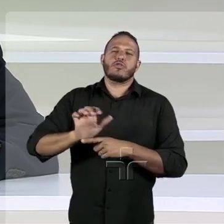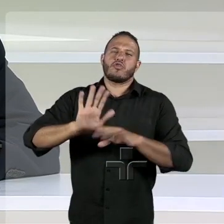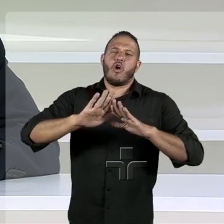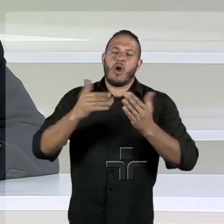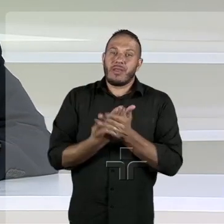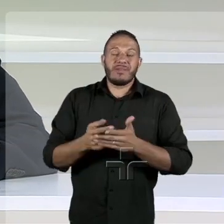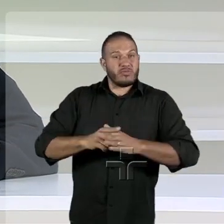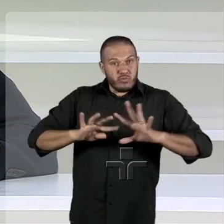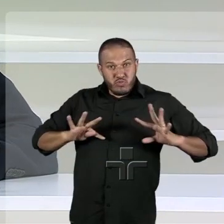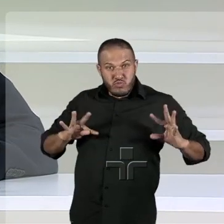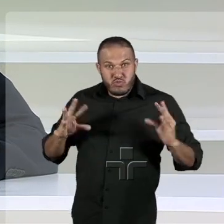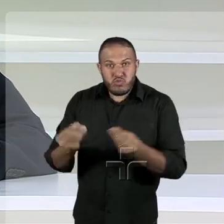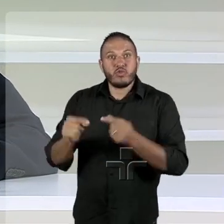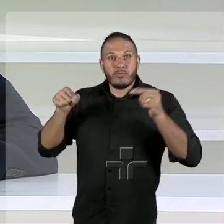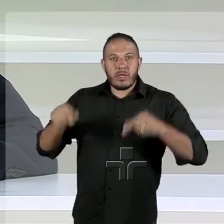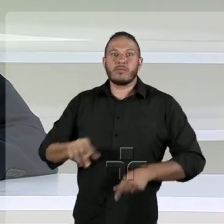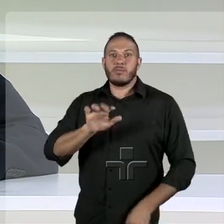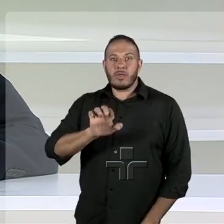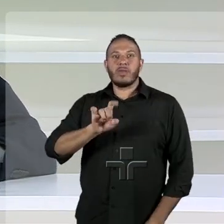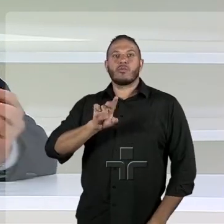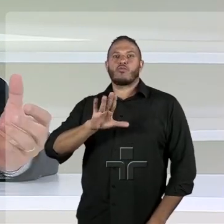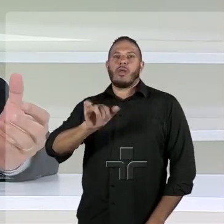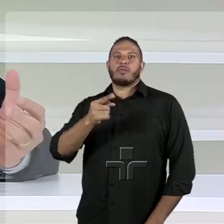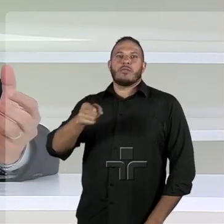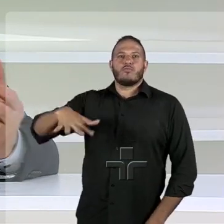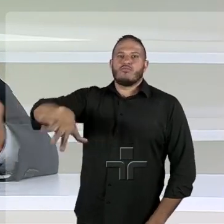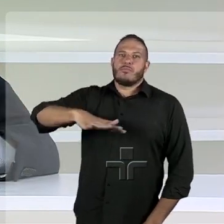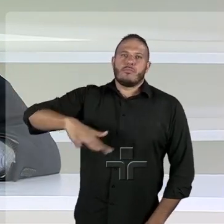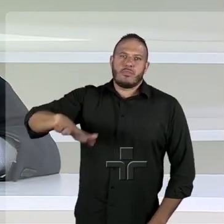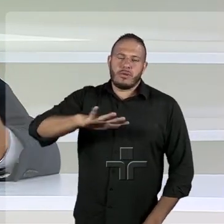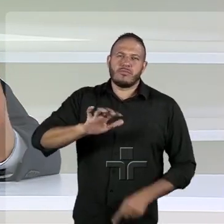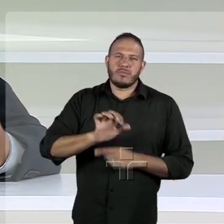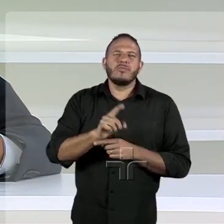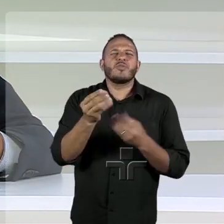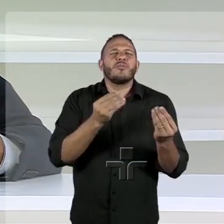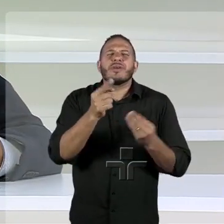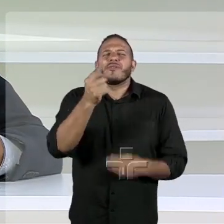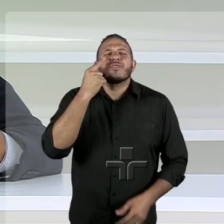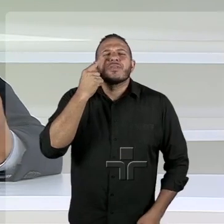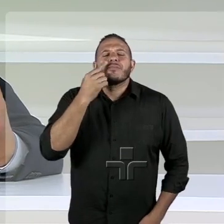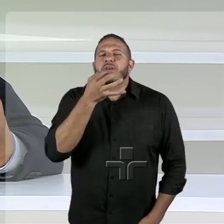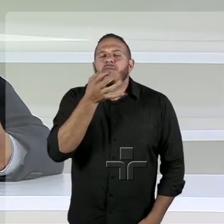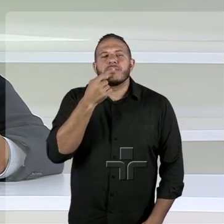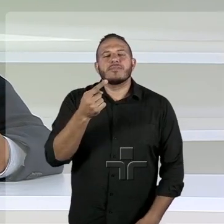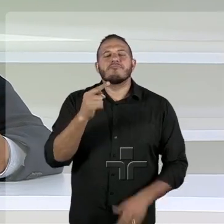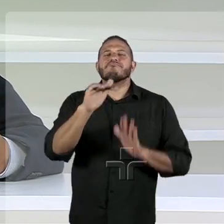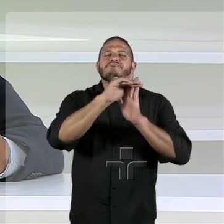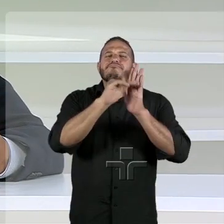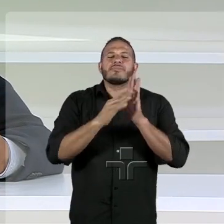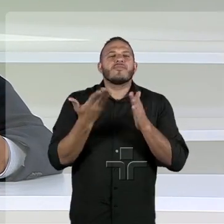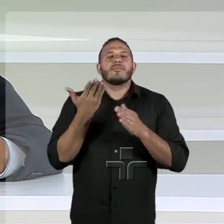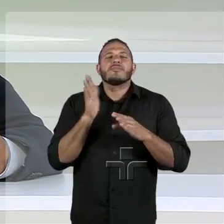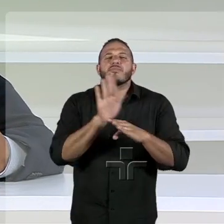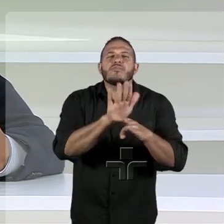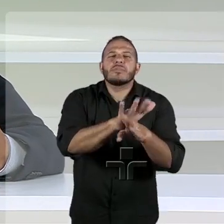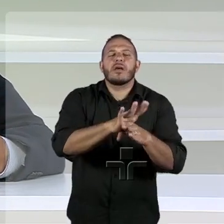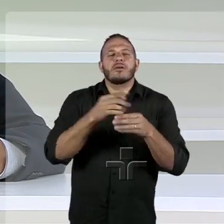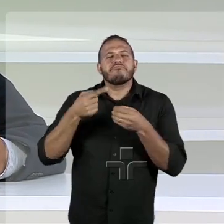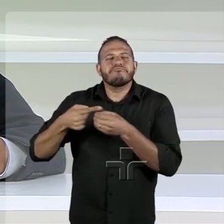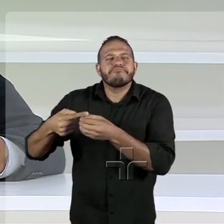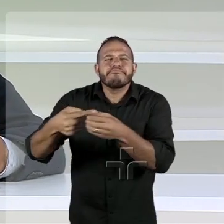gerir a educação do Estado. Como é que o senhor pensa trabalhar o regime de colaboração com os municípios,